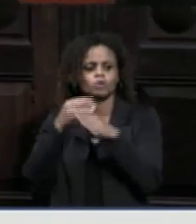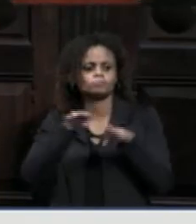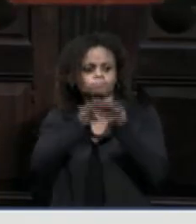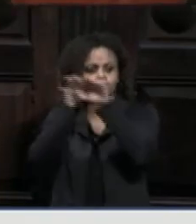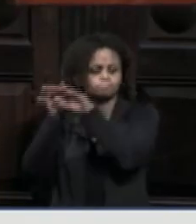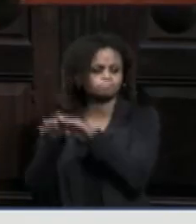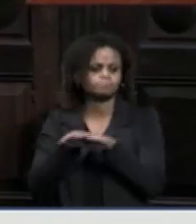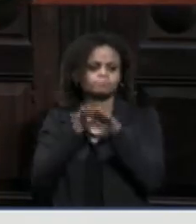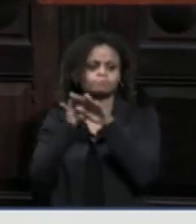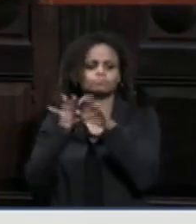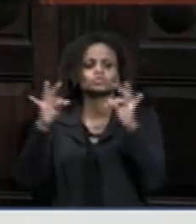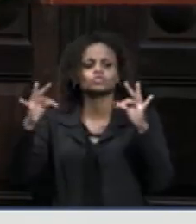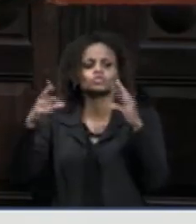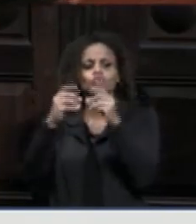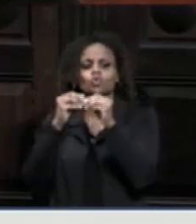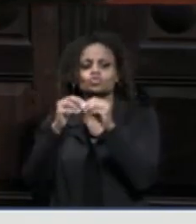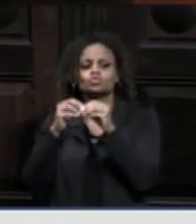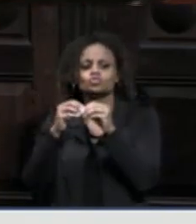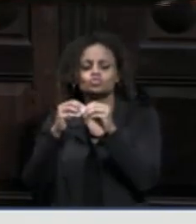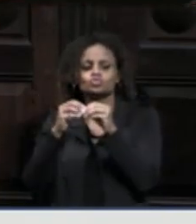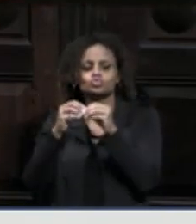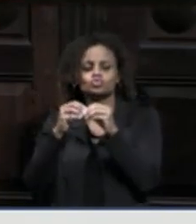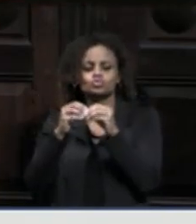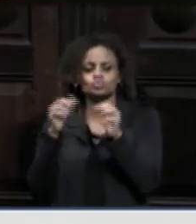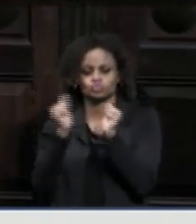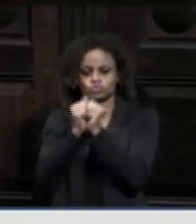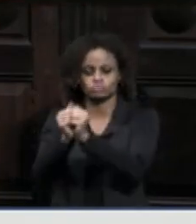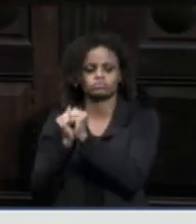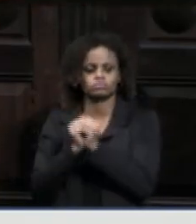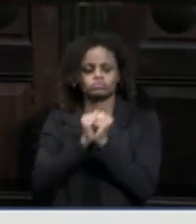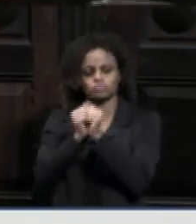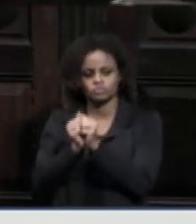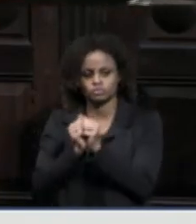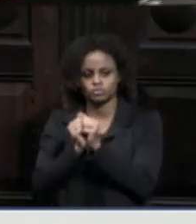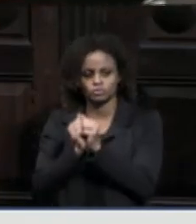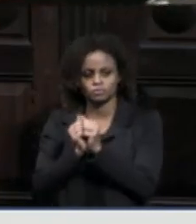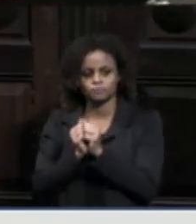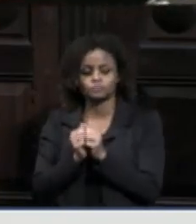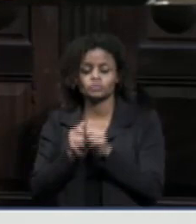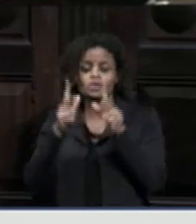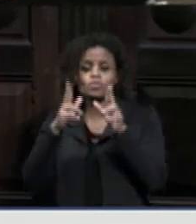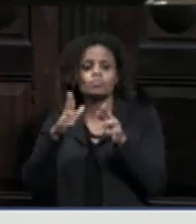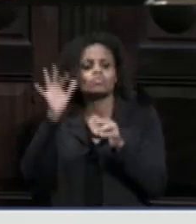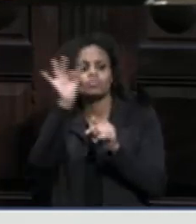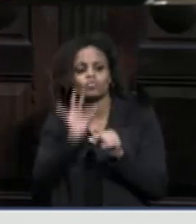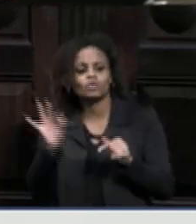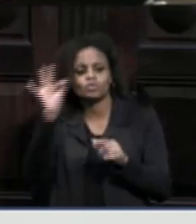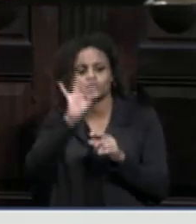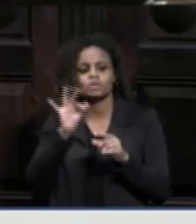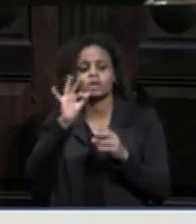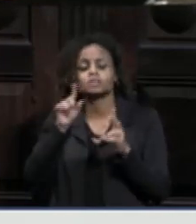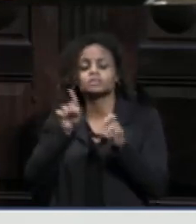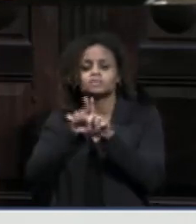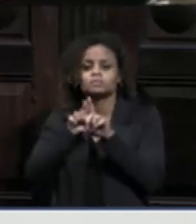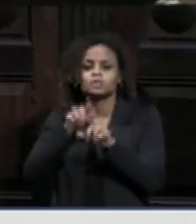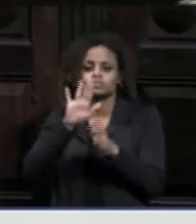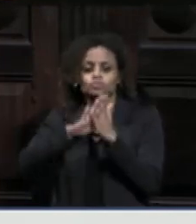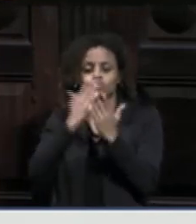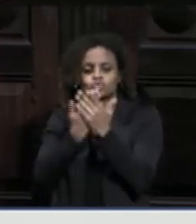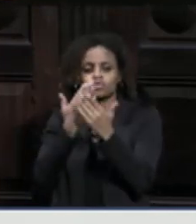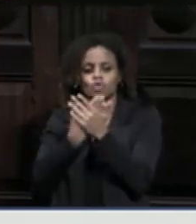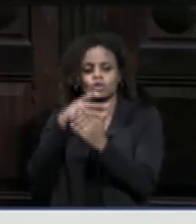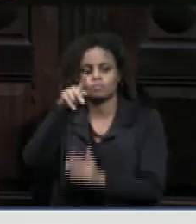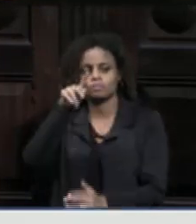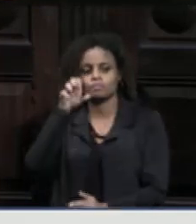sua comunidade possa participar do seu planejamento institucional. É assim nas universidades, é assim no Pedro II, é assim